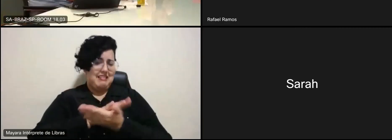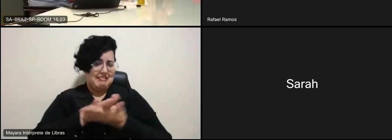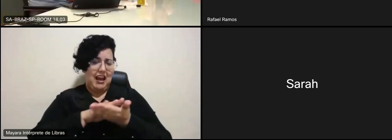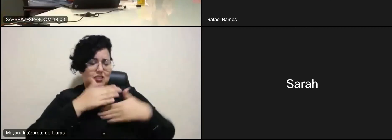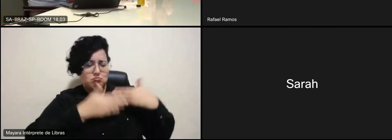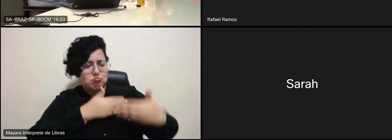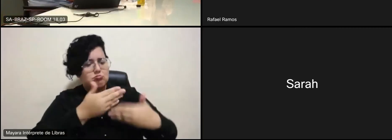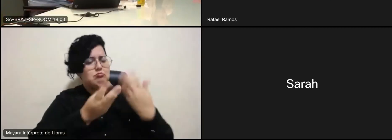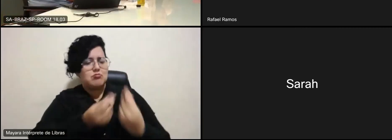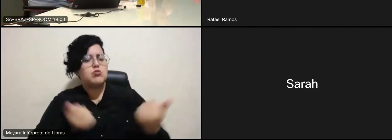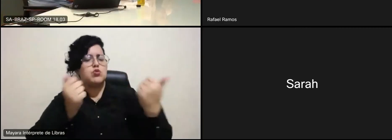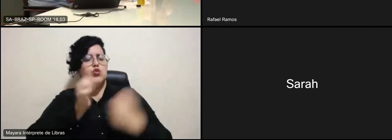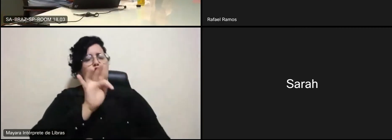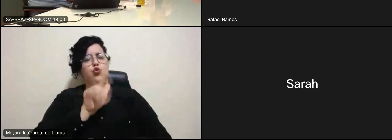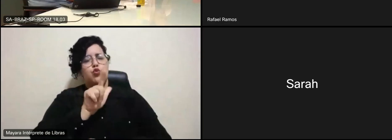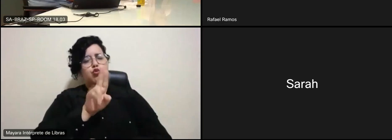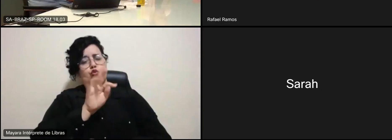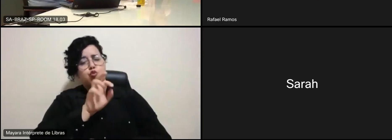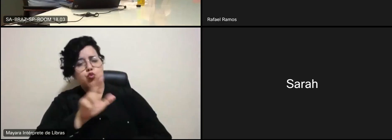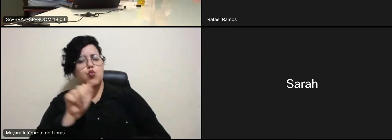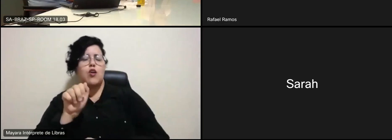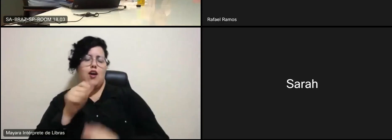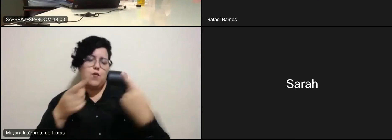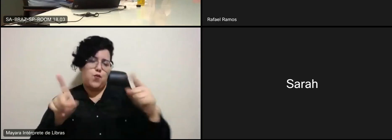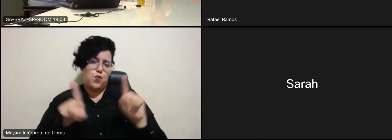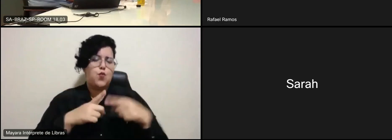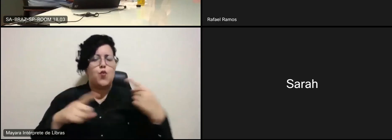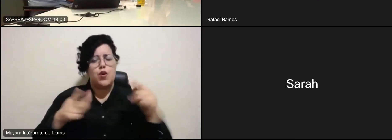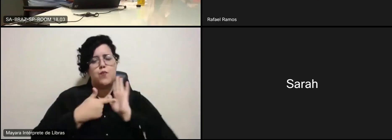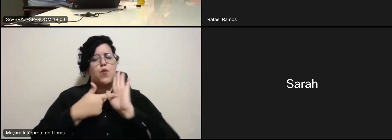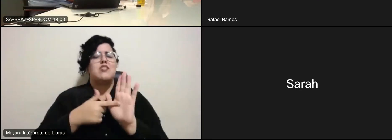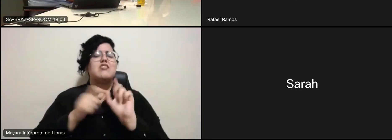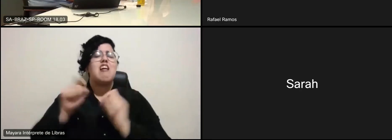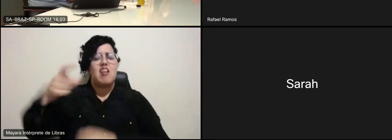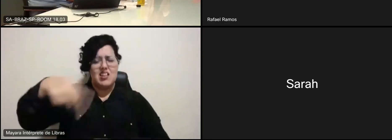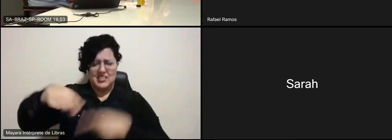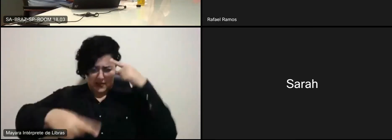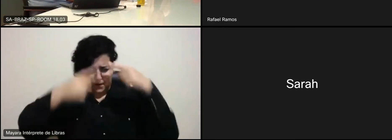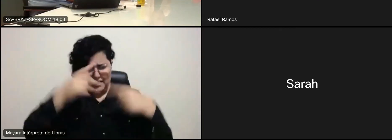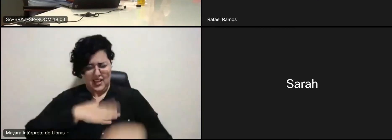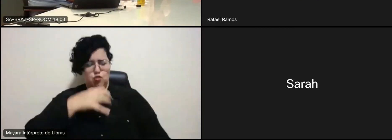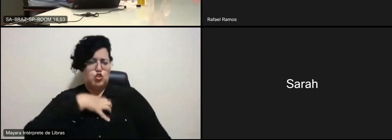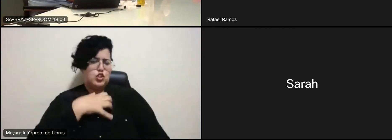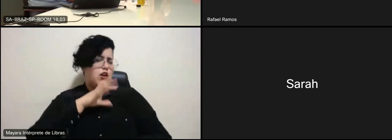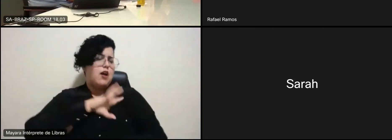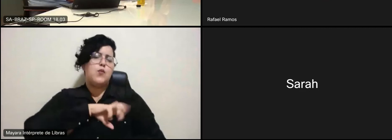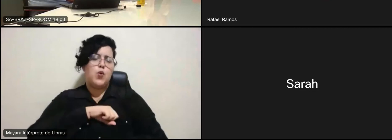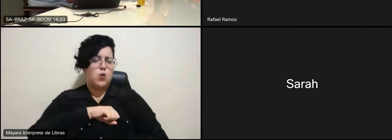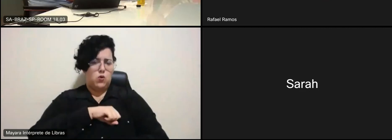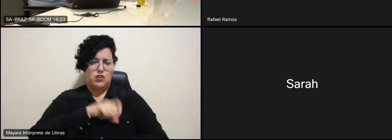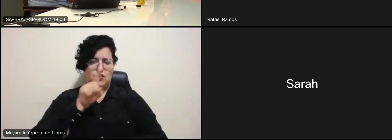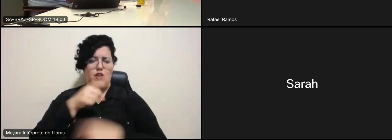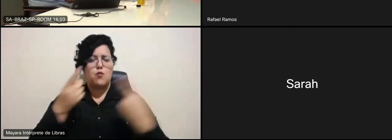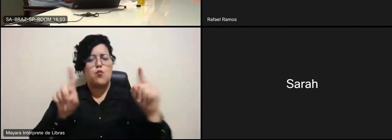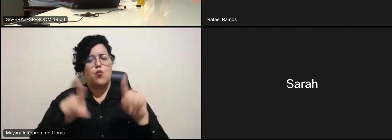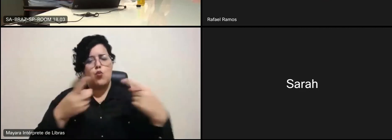E flutua, flutua. Ninguém vai poder querer nos dizer como amar. É uma canção, né, de Johnny Hooker com